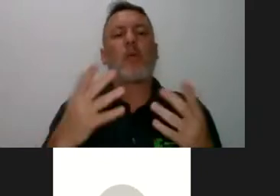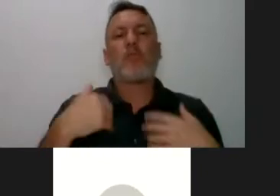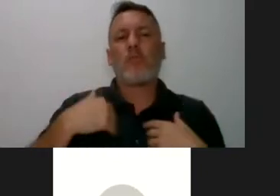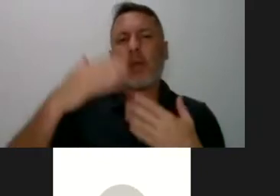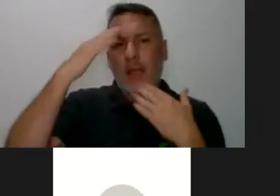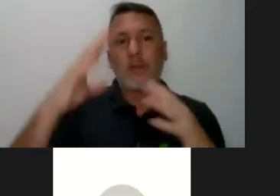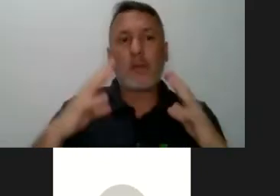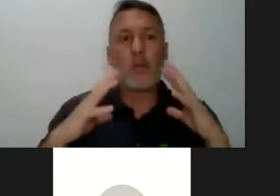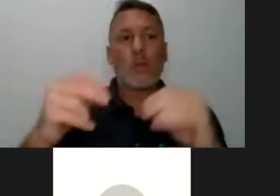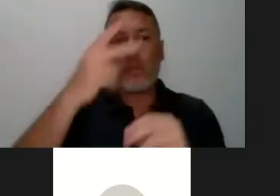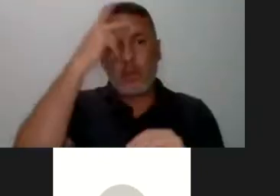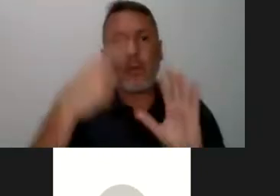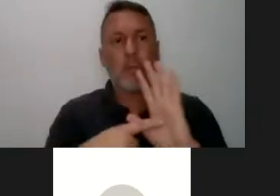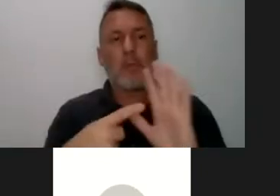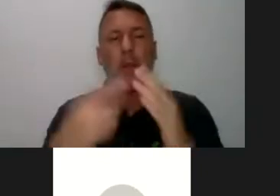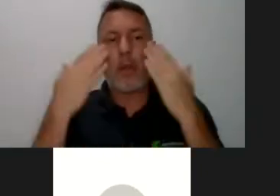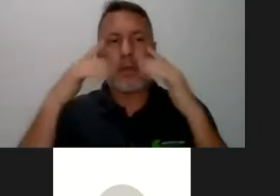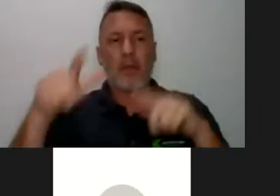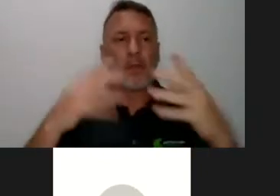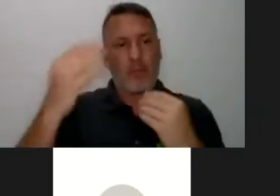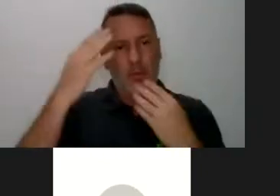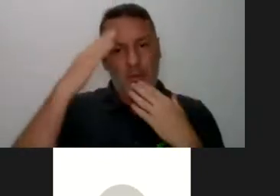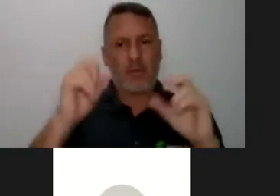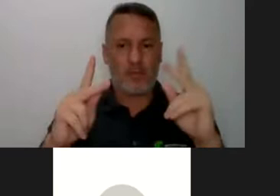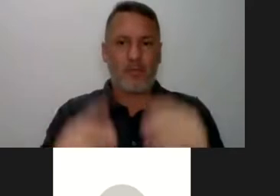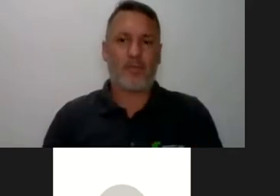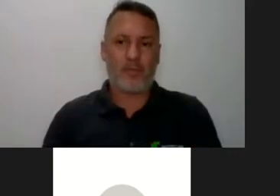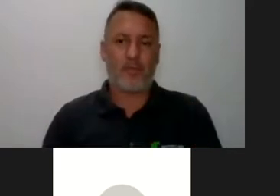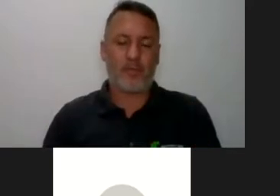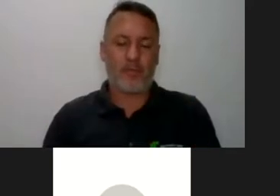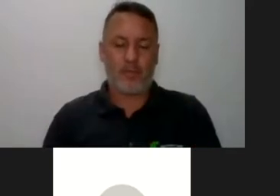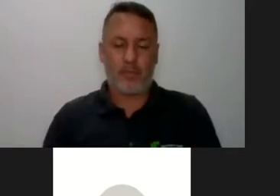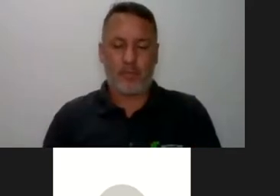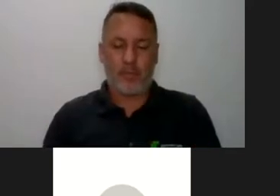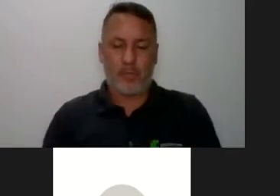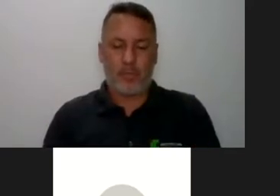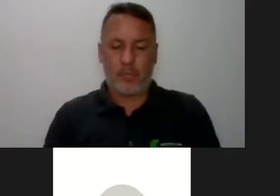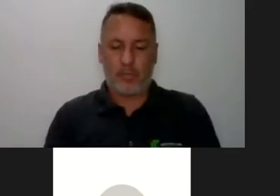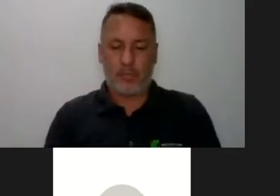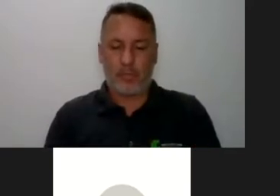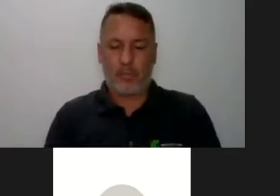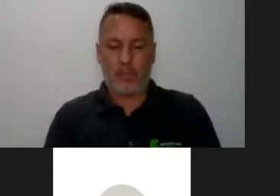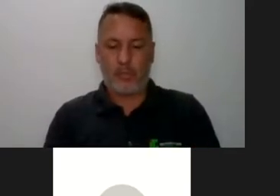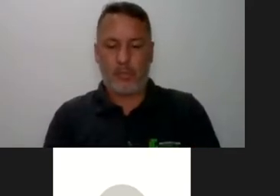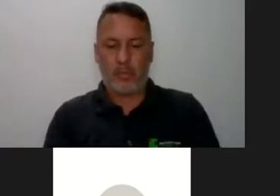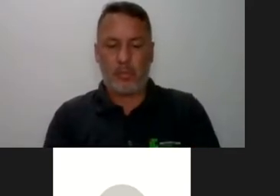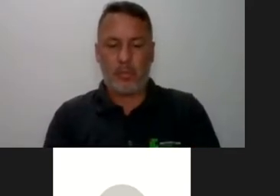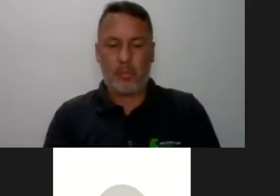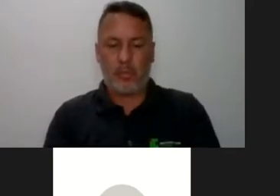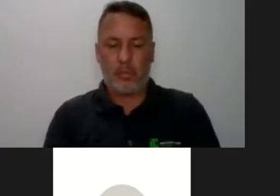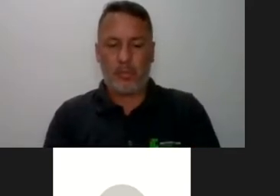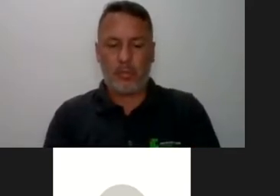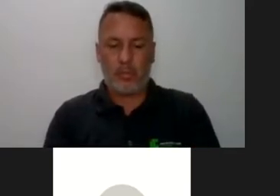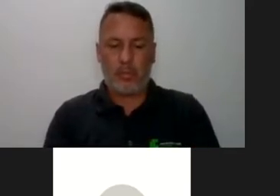as pessoas que apresentaram seus trabalhos. Muito obrigado, tá? Parabéns. Muito obrigado, Tanuri.